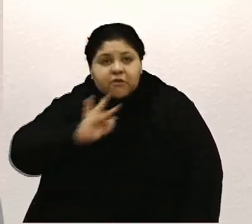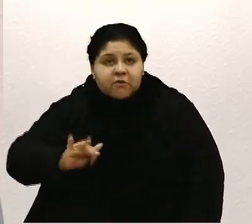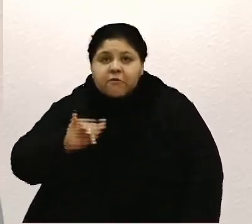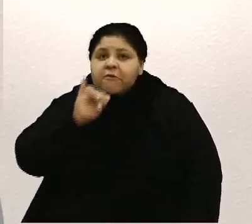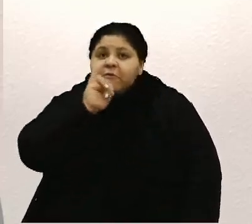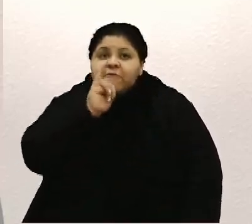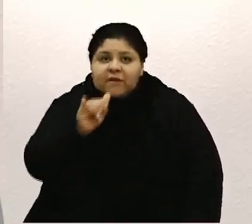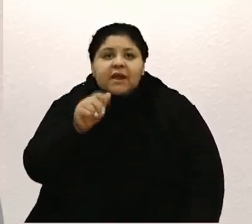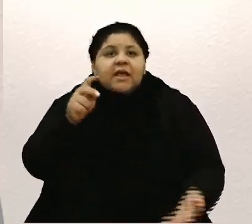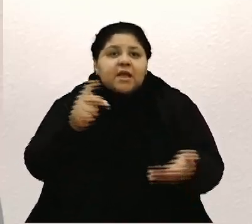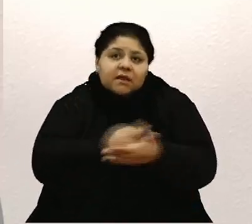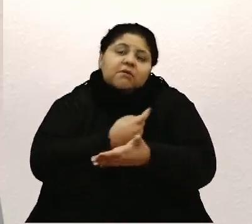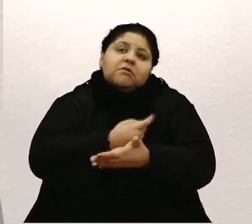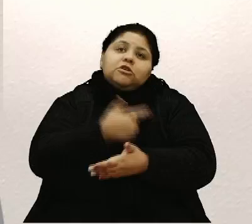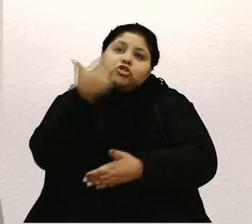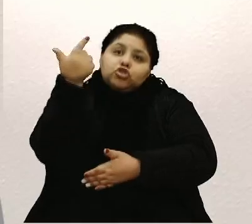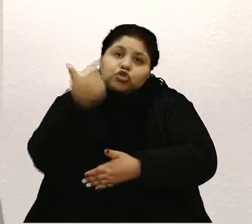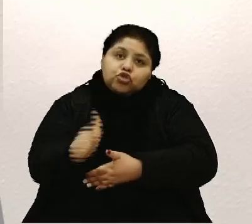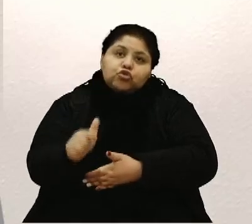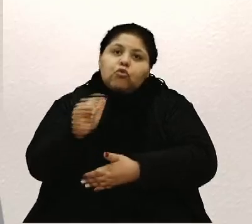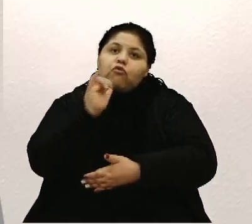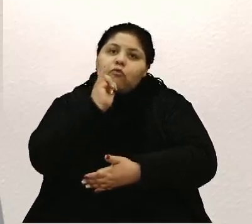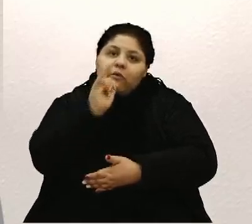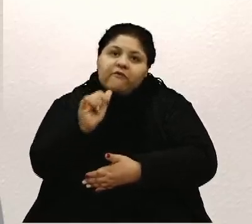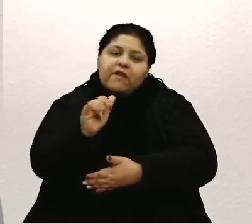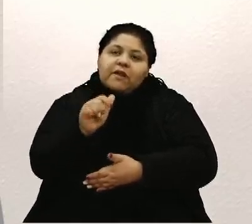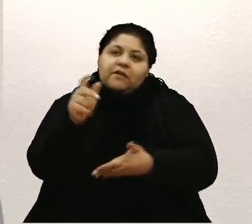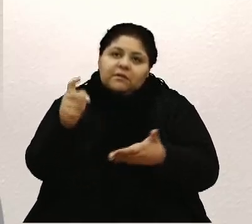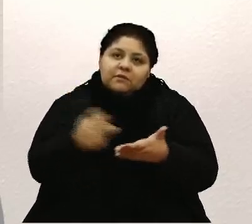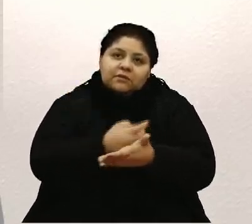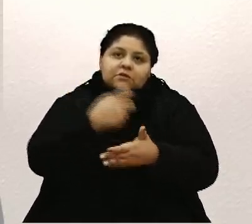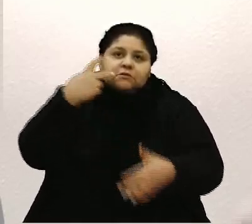fala infeliz, e mais uma vez uma fala infeliz